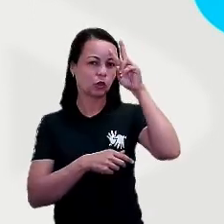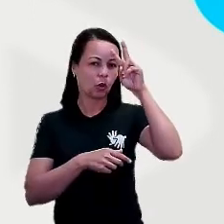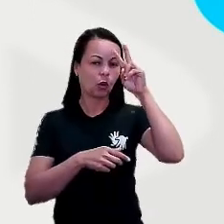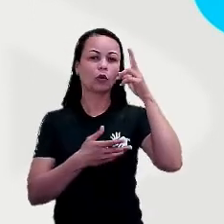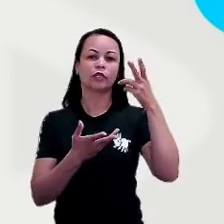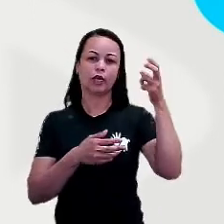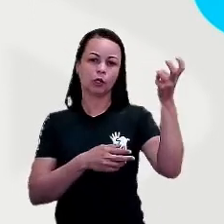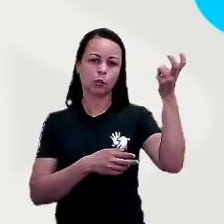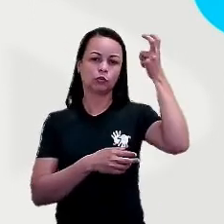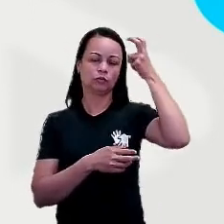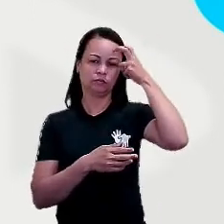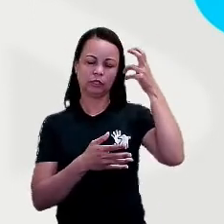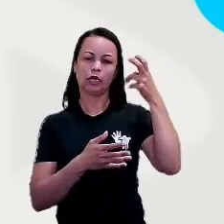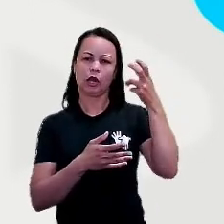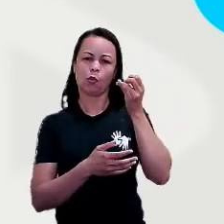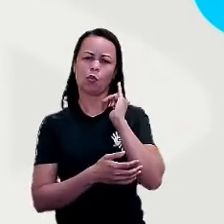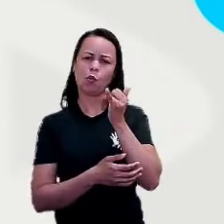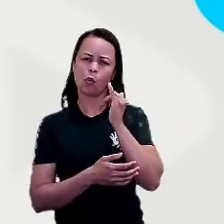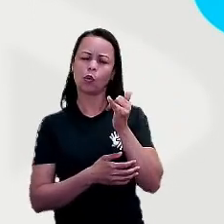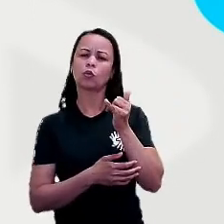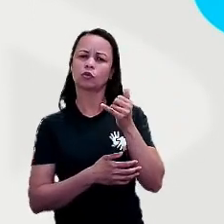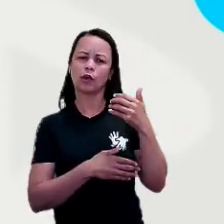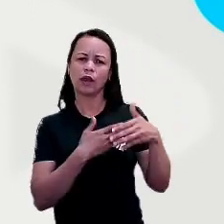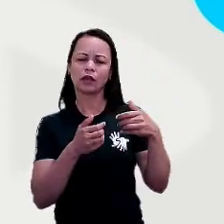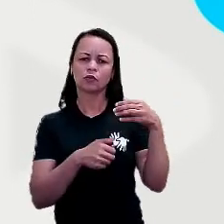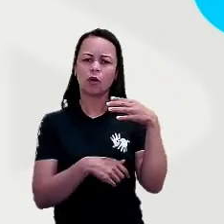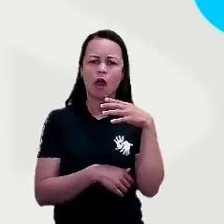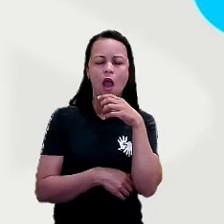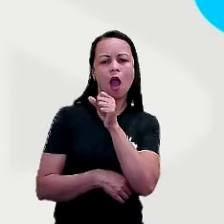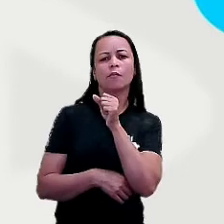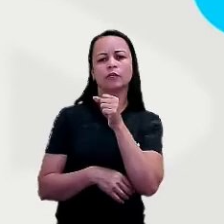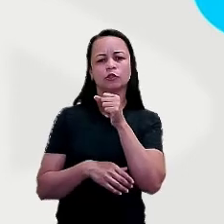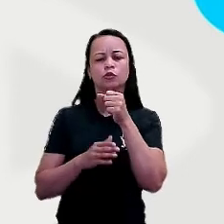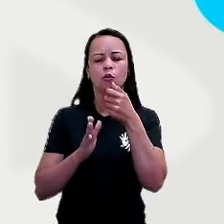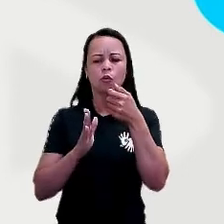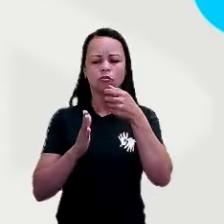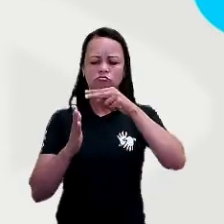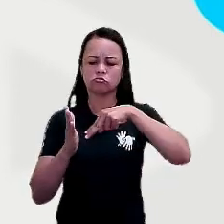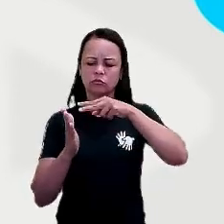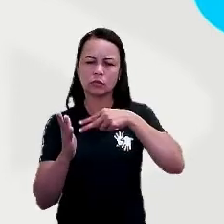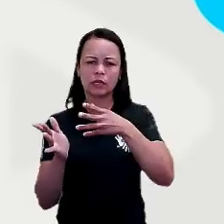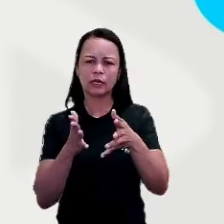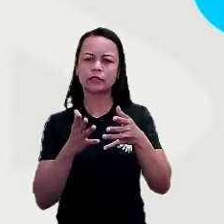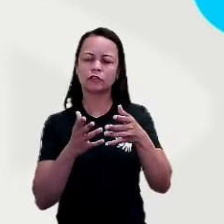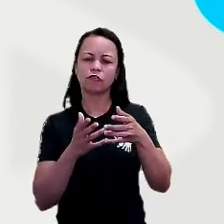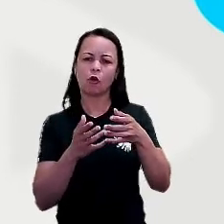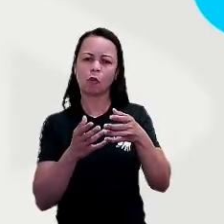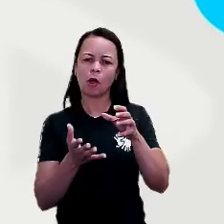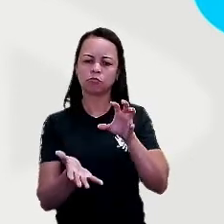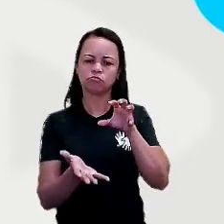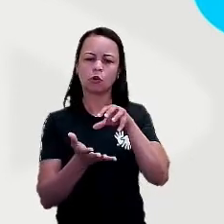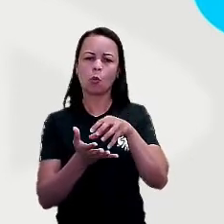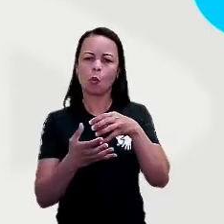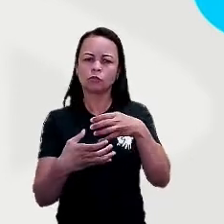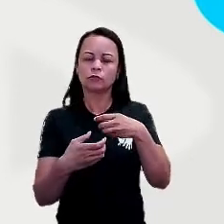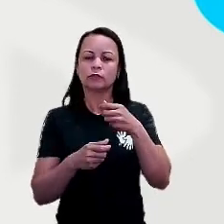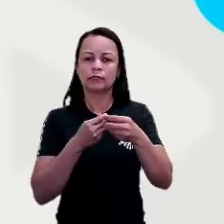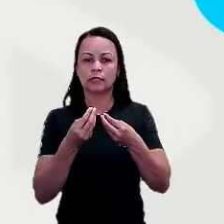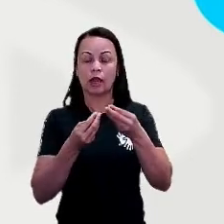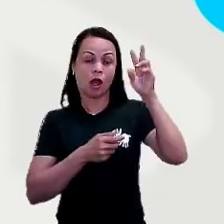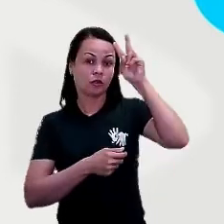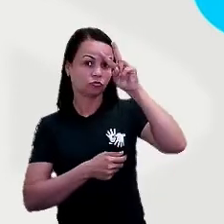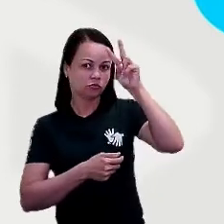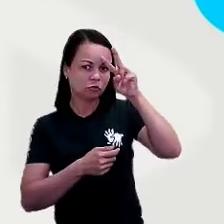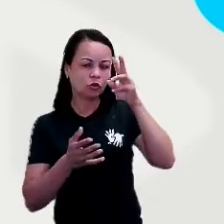O conto é um relato quase sempre breve, onde se narra de forma concentrada uma história sem